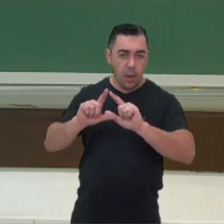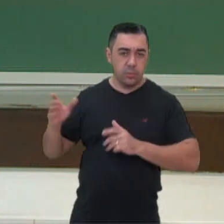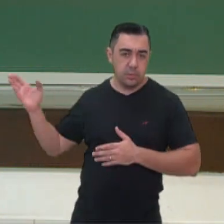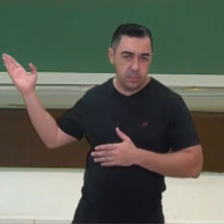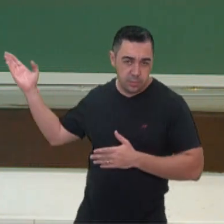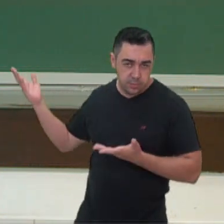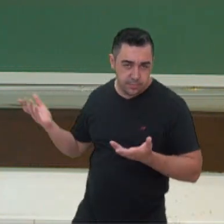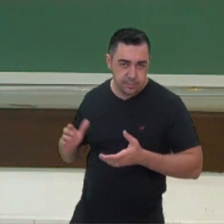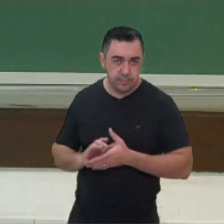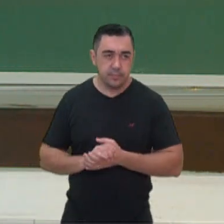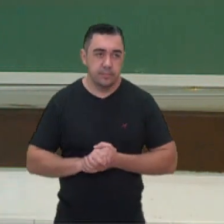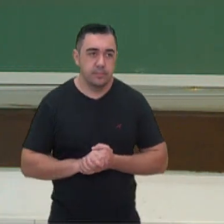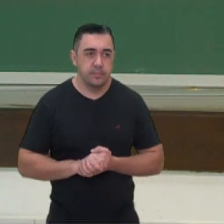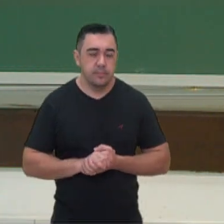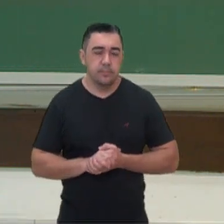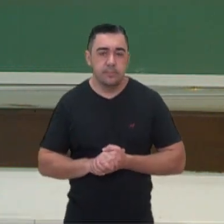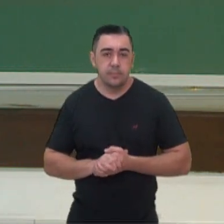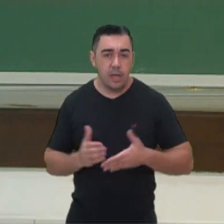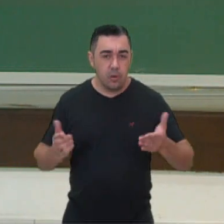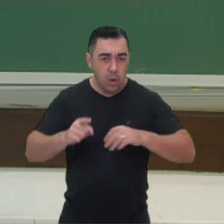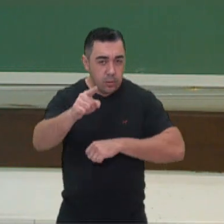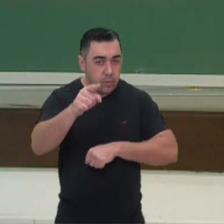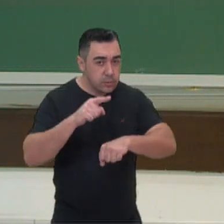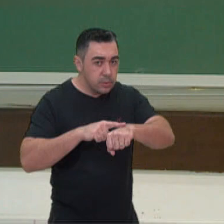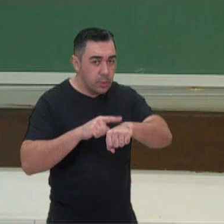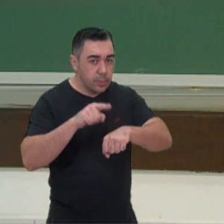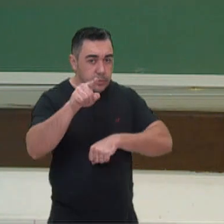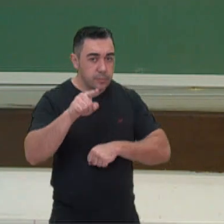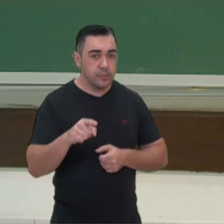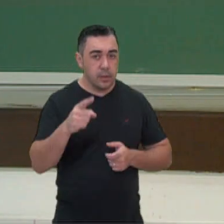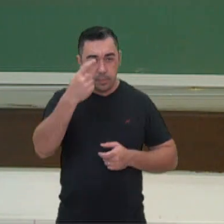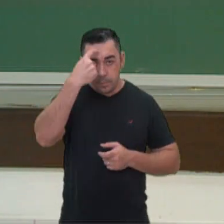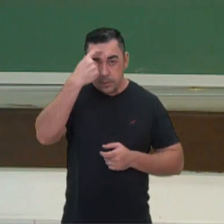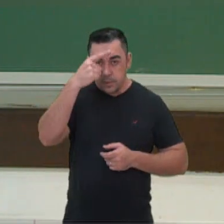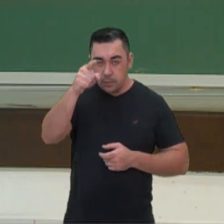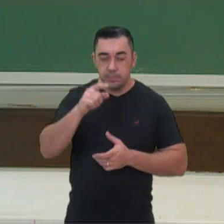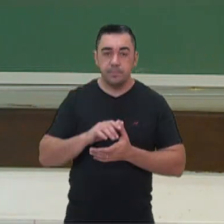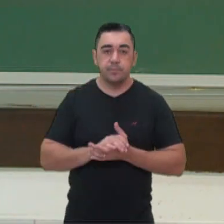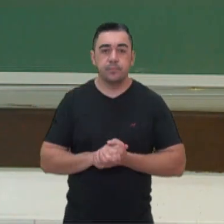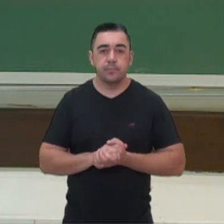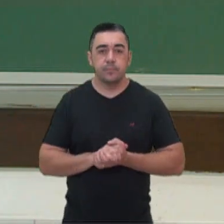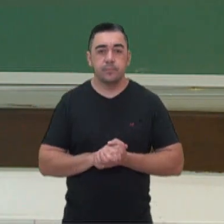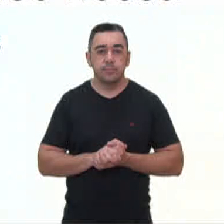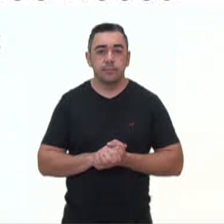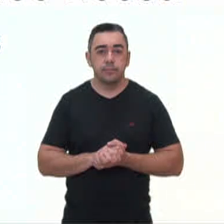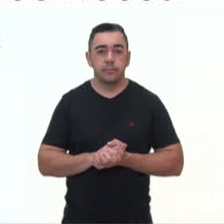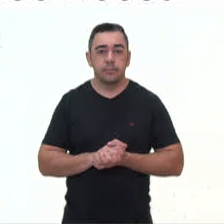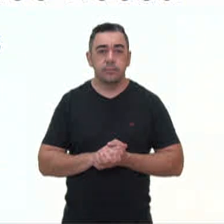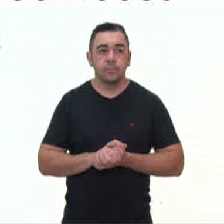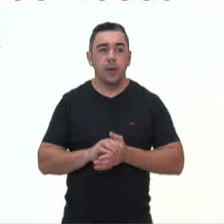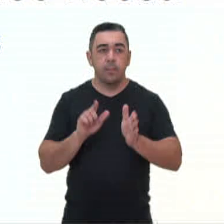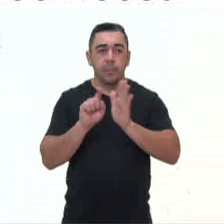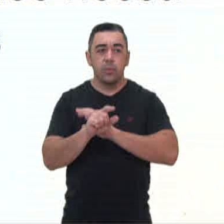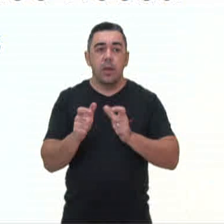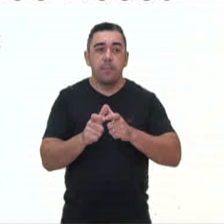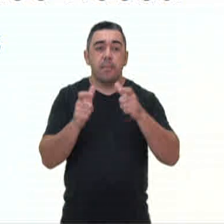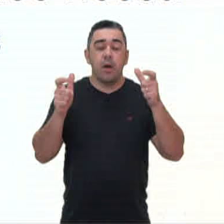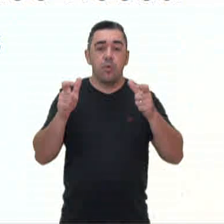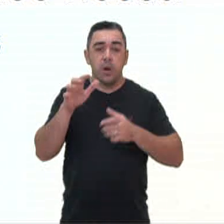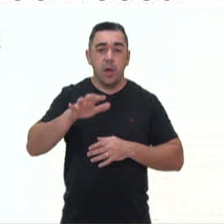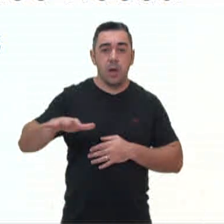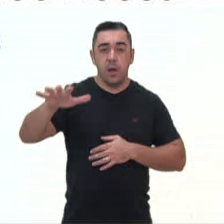delta. Com você agora, para você pensar, a maior parte das